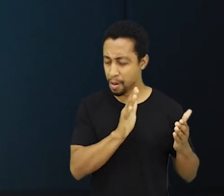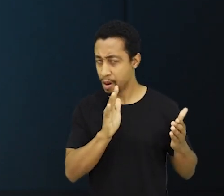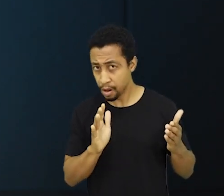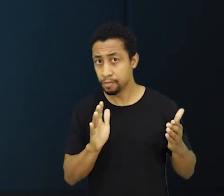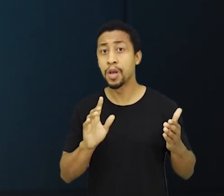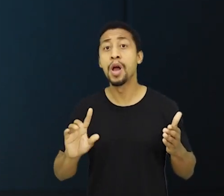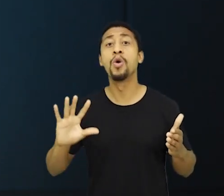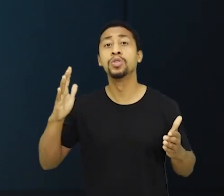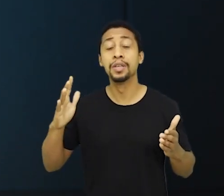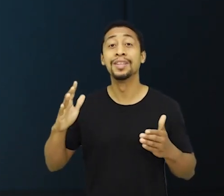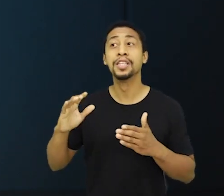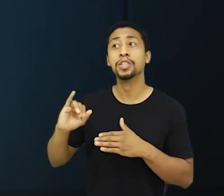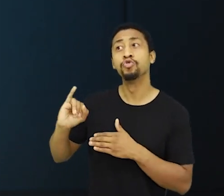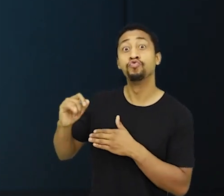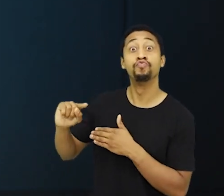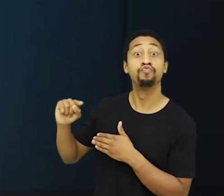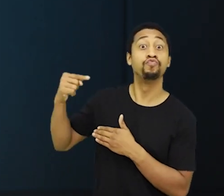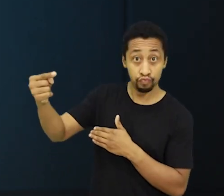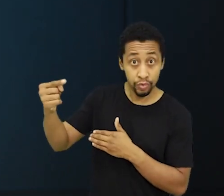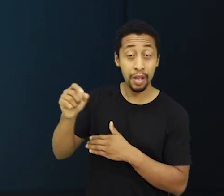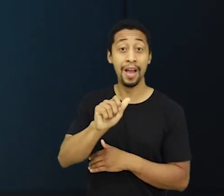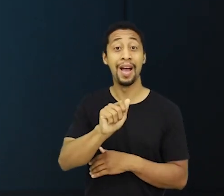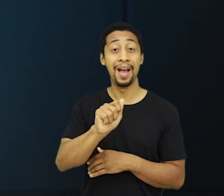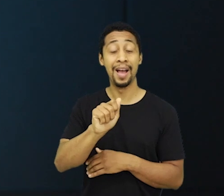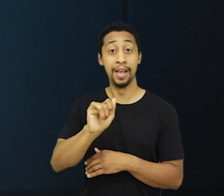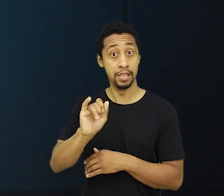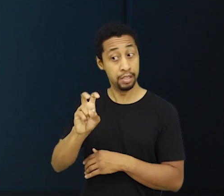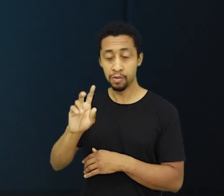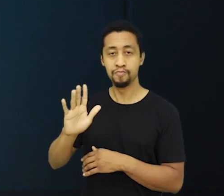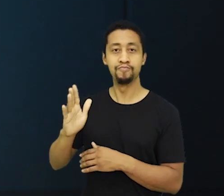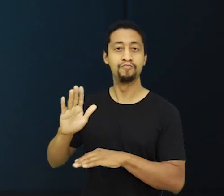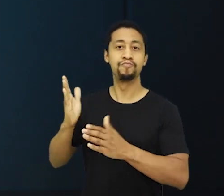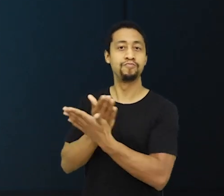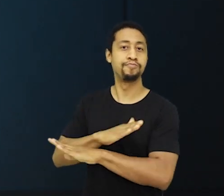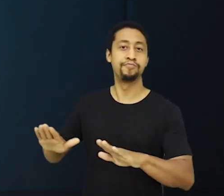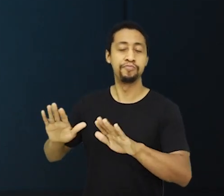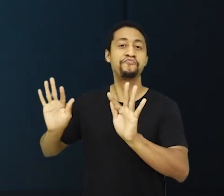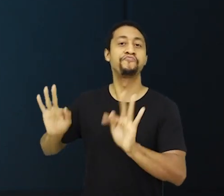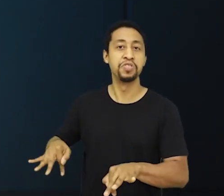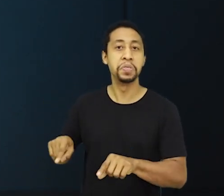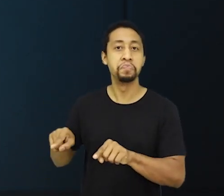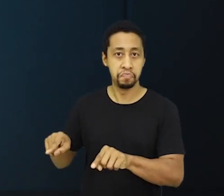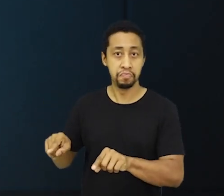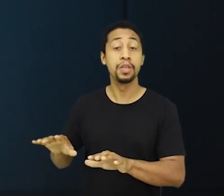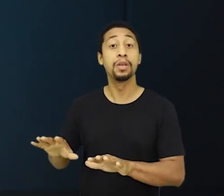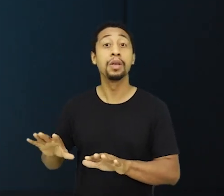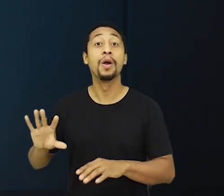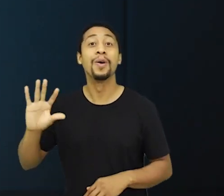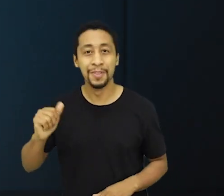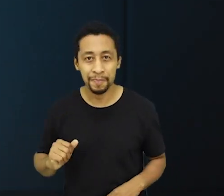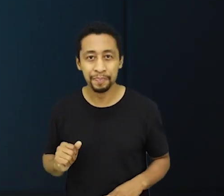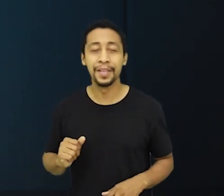no próximo janeiro. De modo que eu recebi, inclusive, alguns colegas de Brasília e tal,